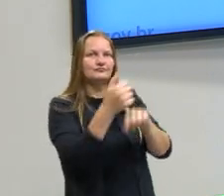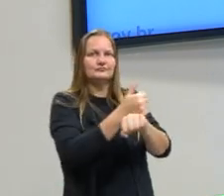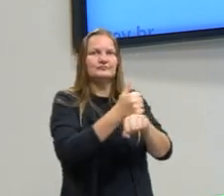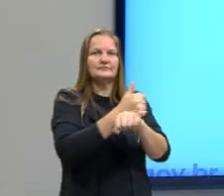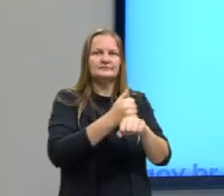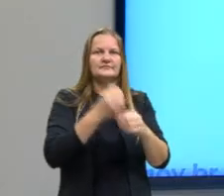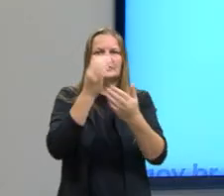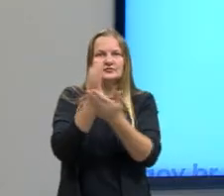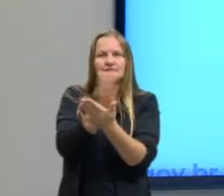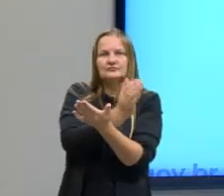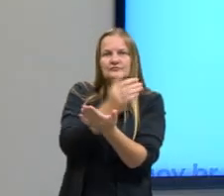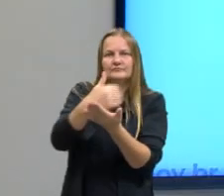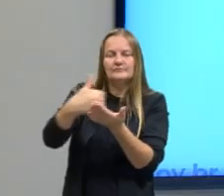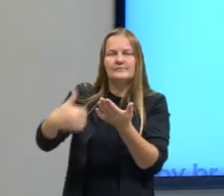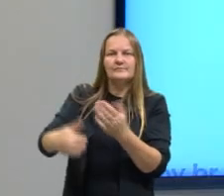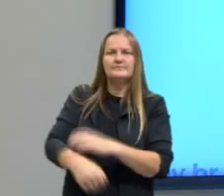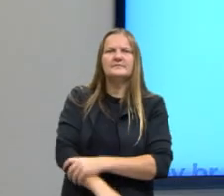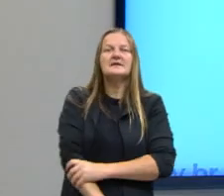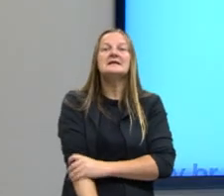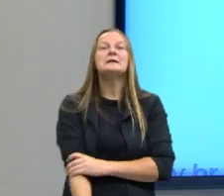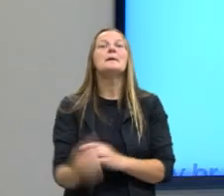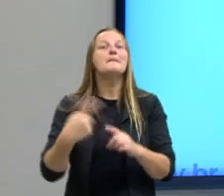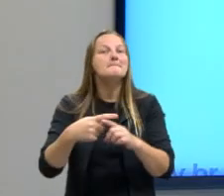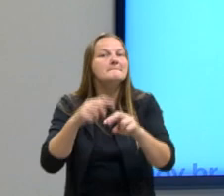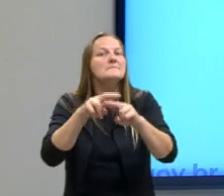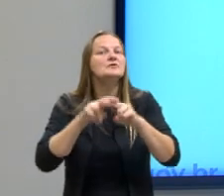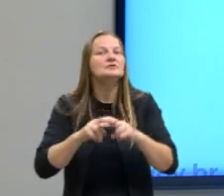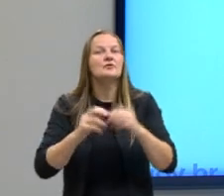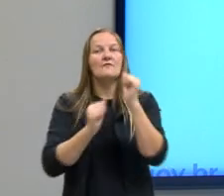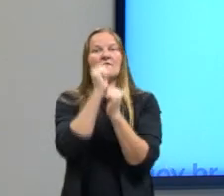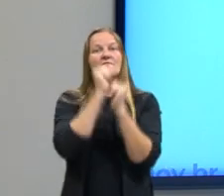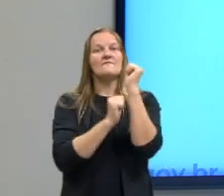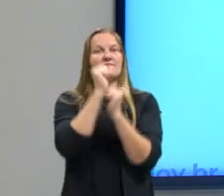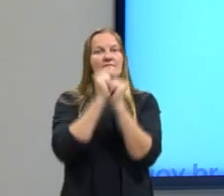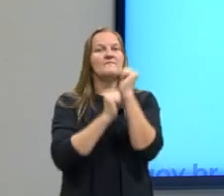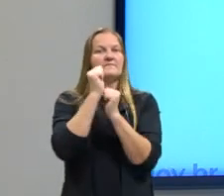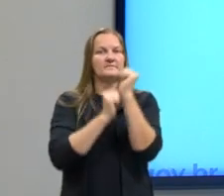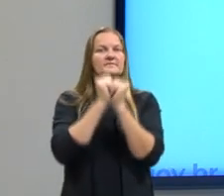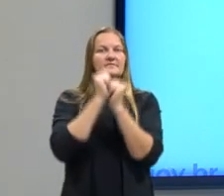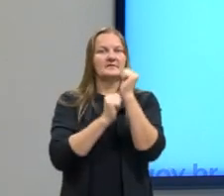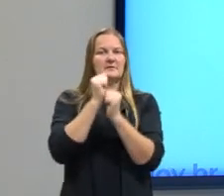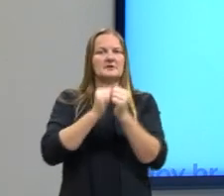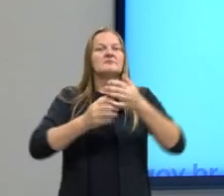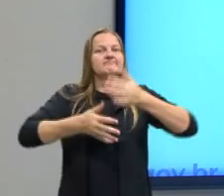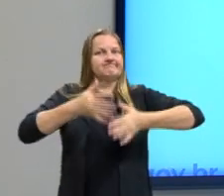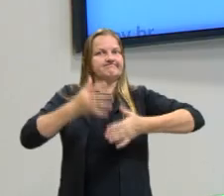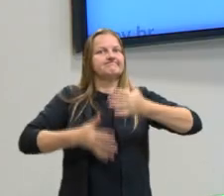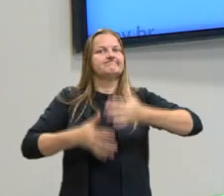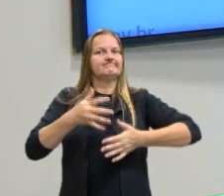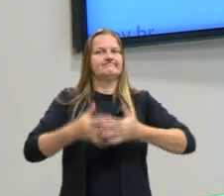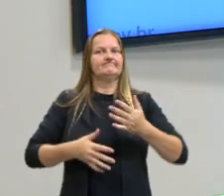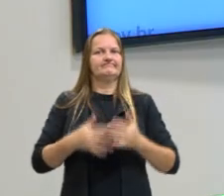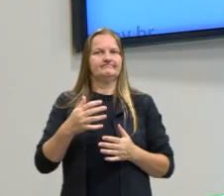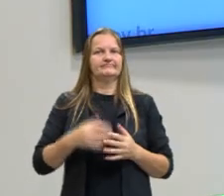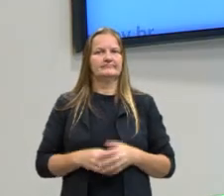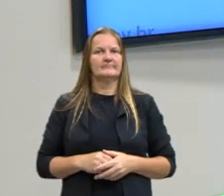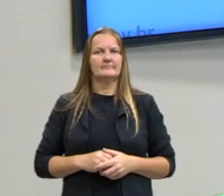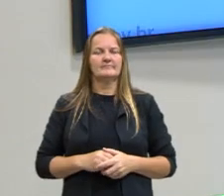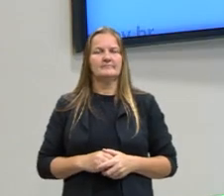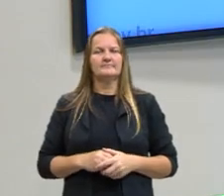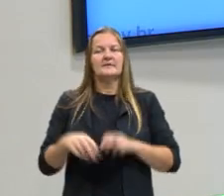na divisão social do trabalho complexa que está uma fábrica muito mais complexa do que numa sociedade